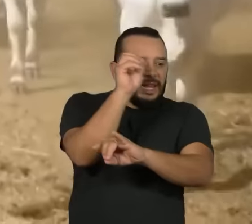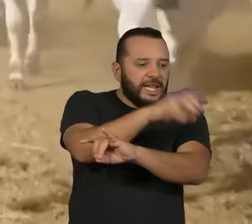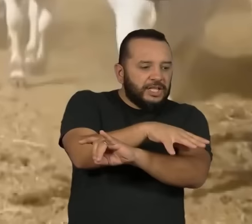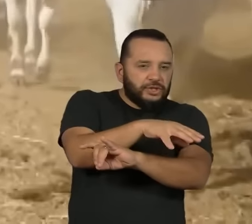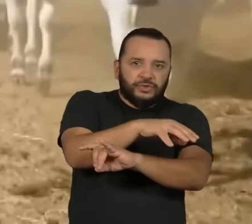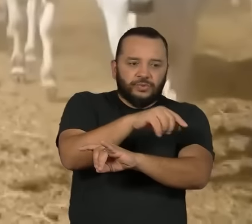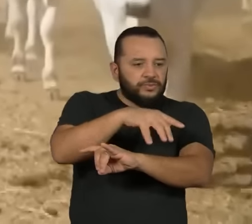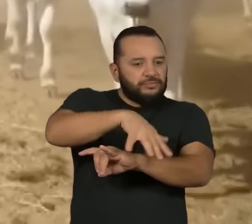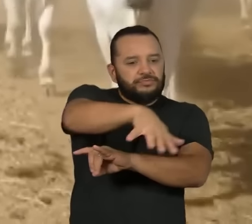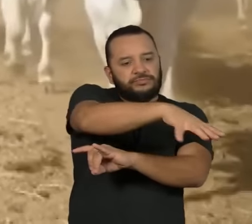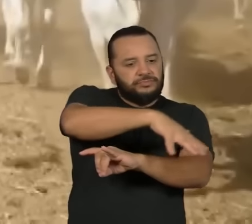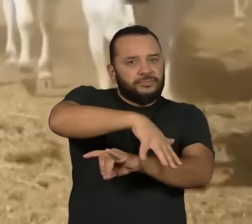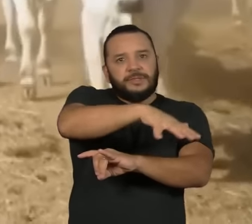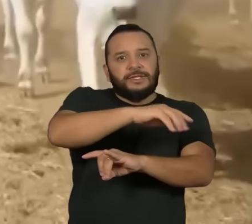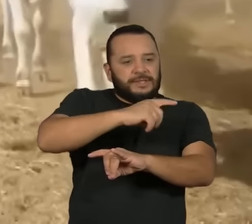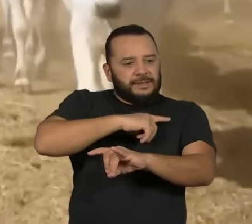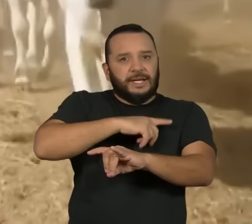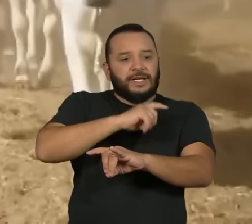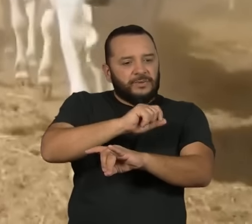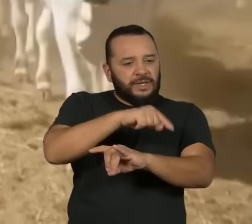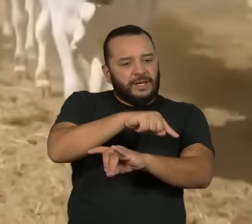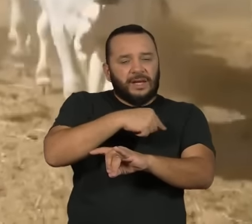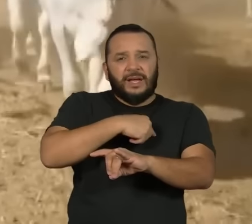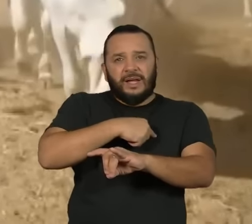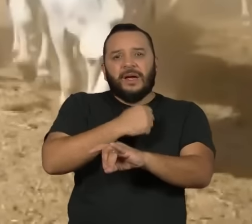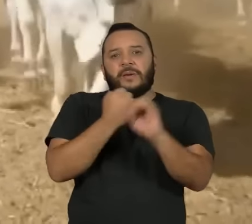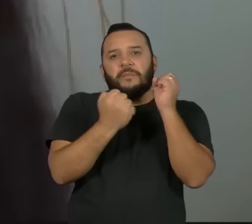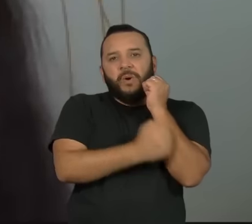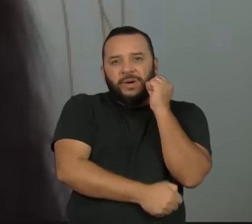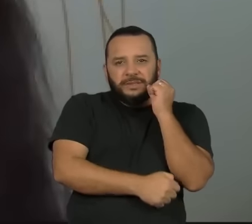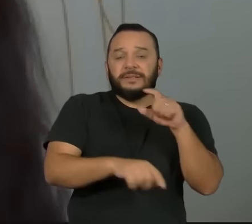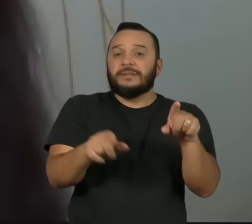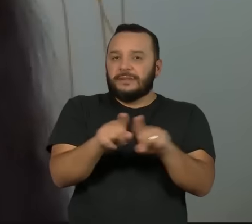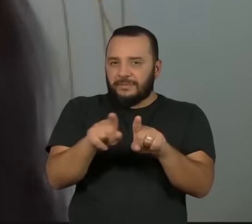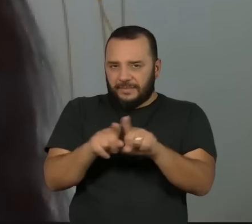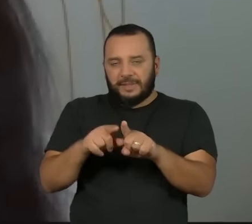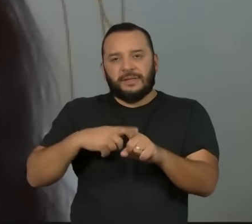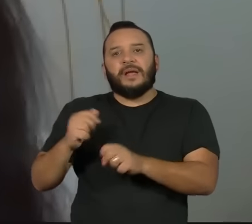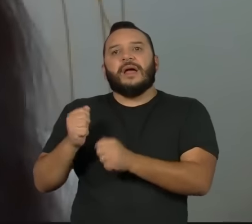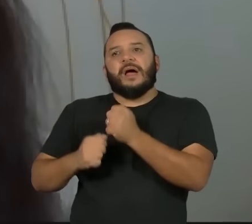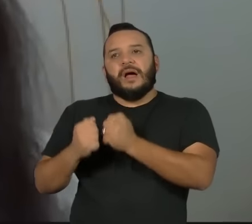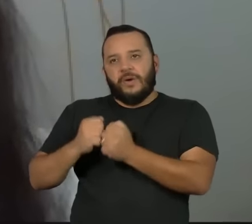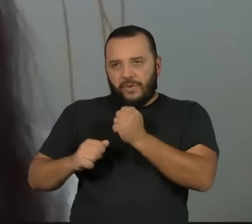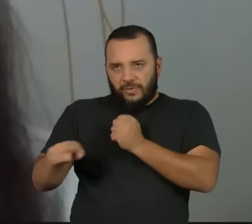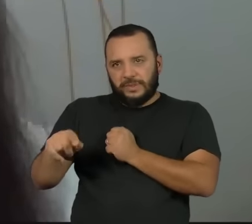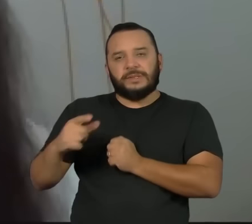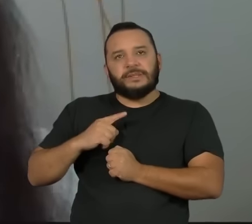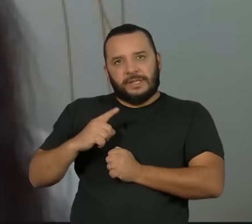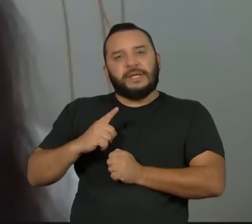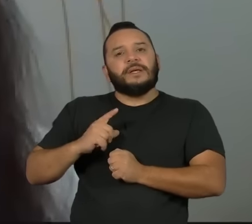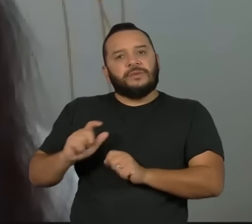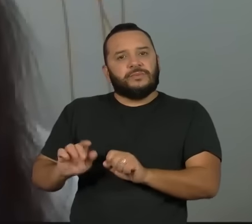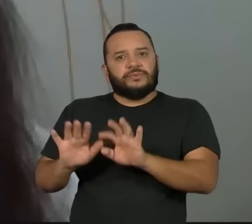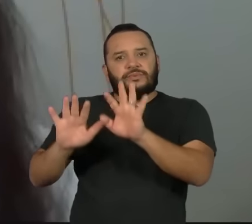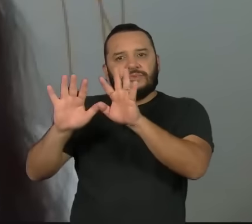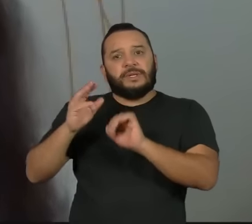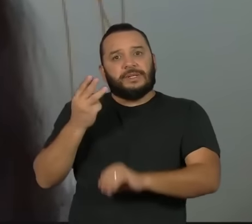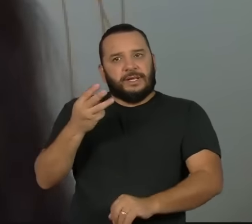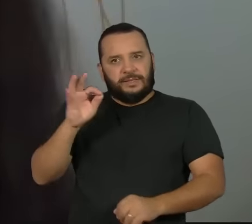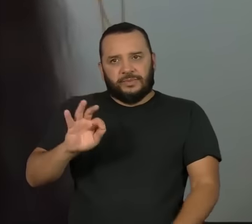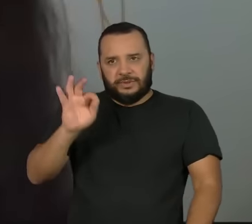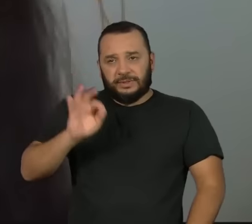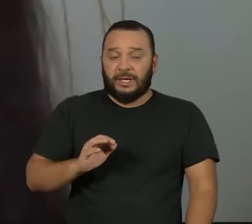inundação ali da produção do arroz, ela vai causar também essa emissão de metano. Mas é uma parcela muito menor ali, corresponde a menos de 3%.